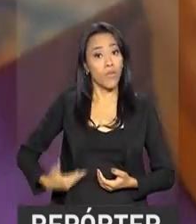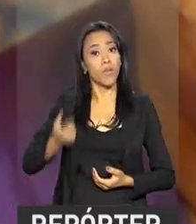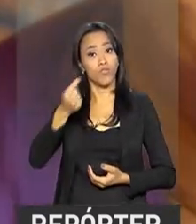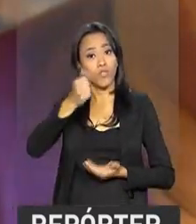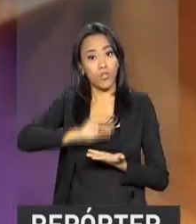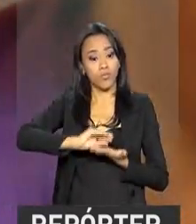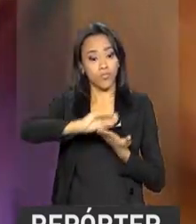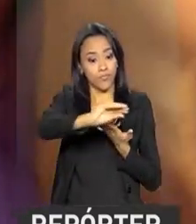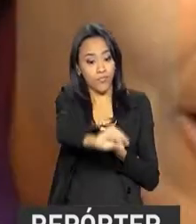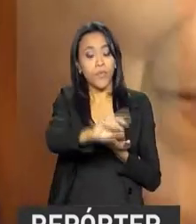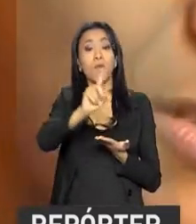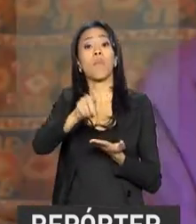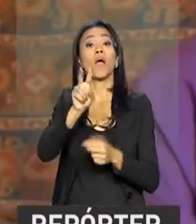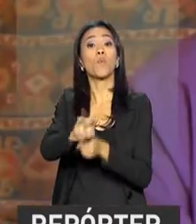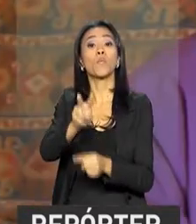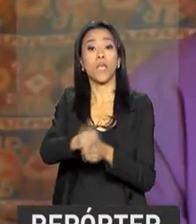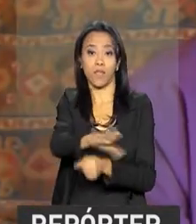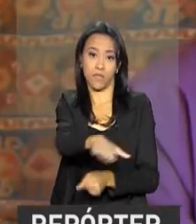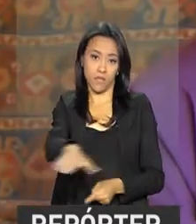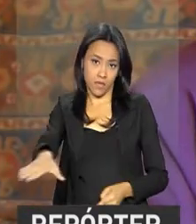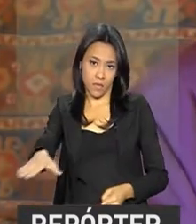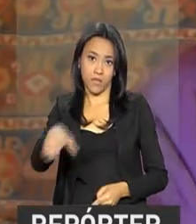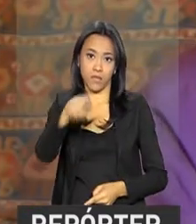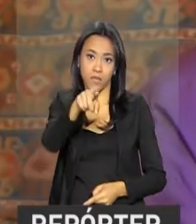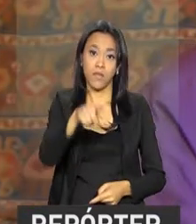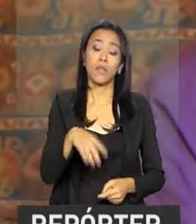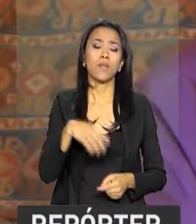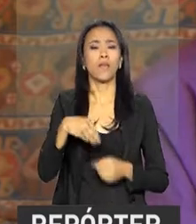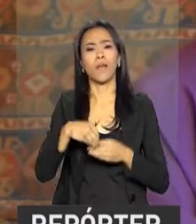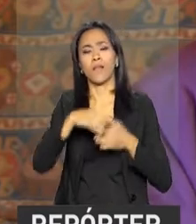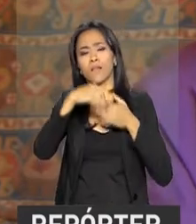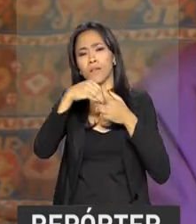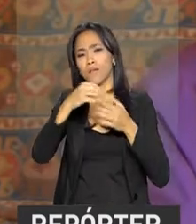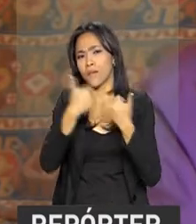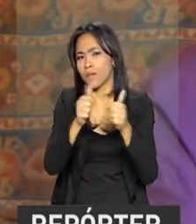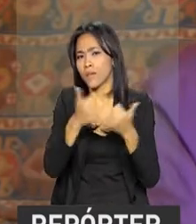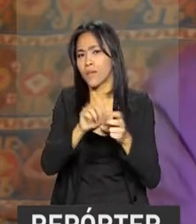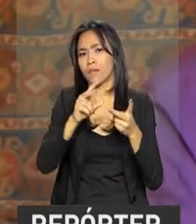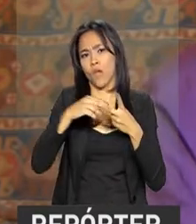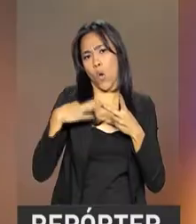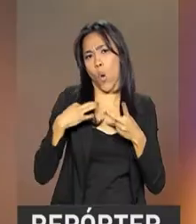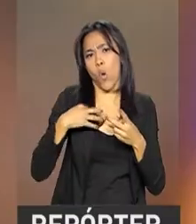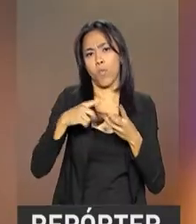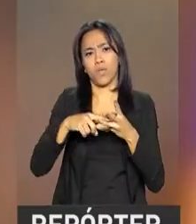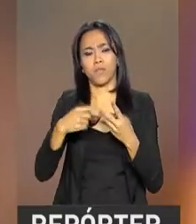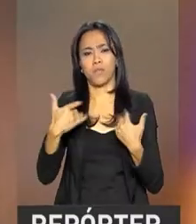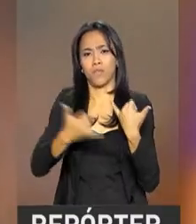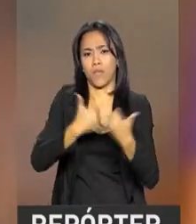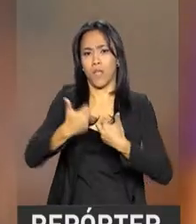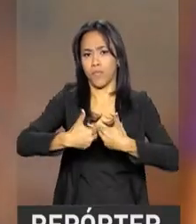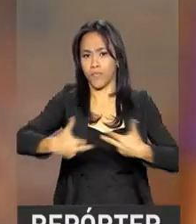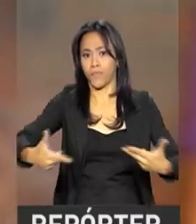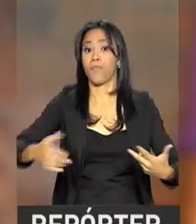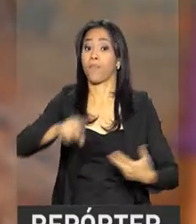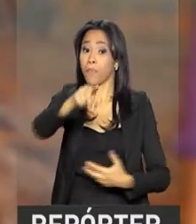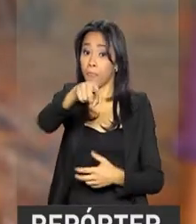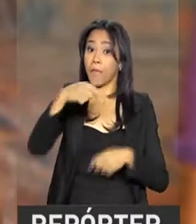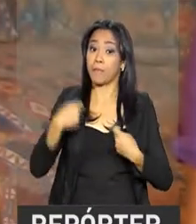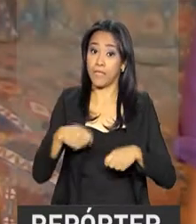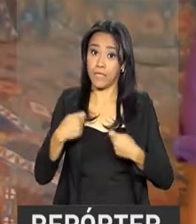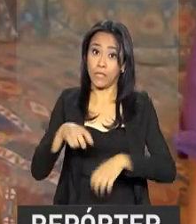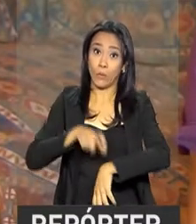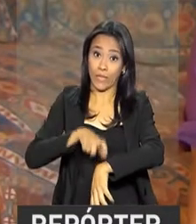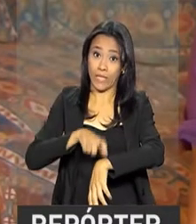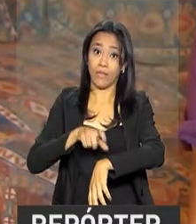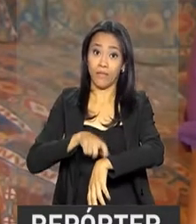custo para cuidar das crianças, que usava com transporte, alimentação, roupas e lazer. Mesmo com prazo para terminar,